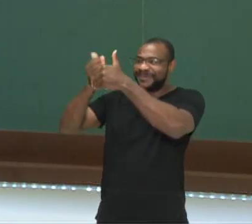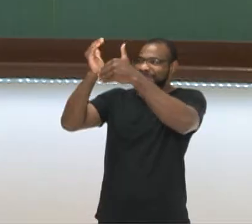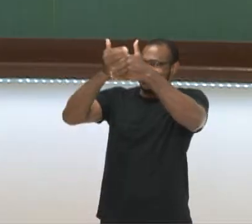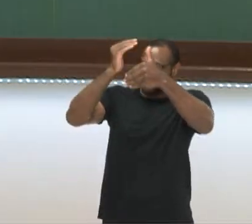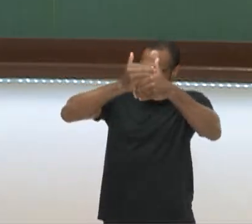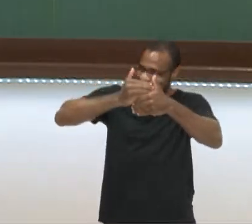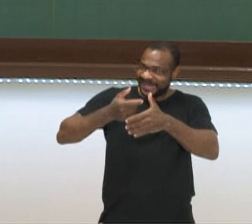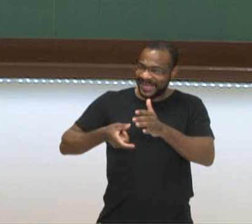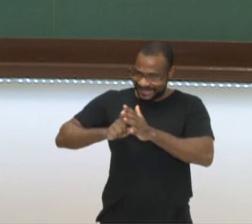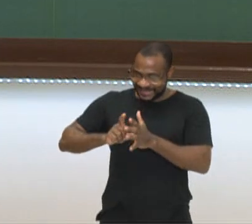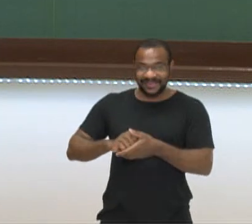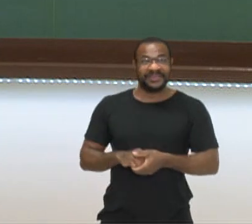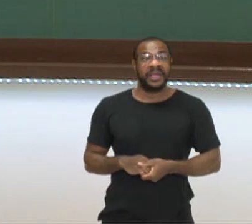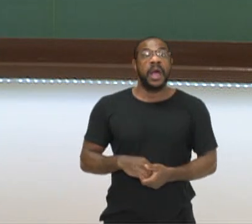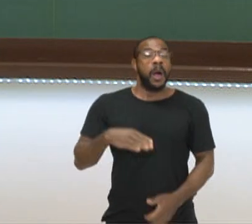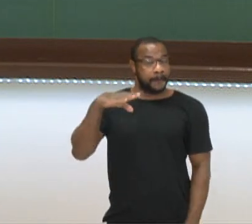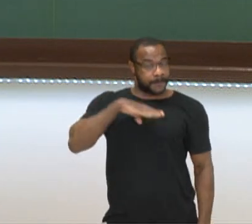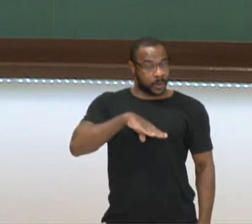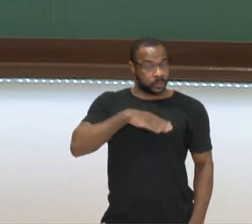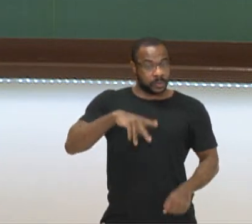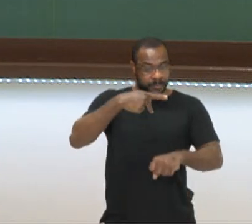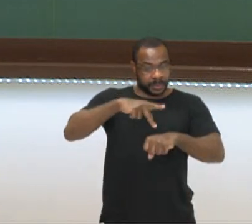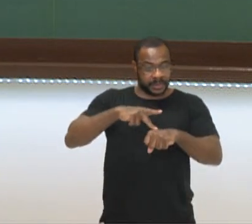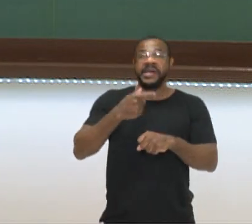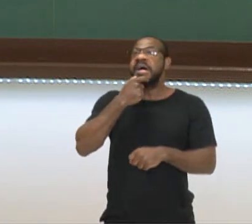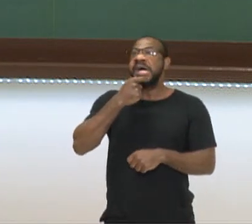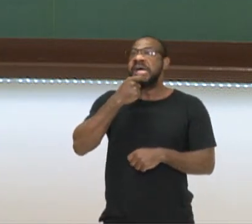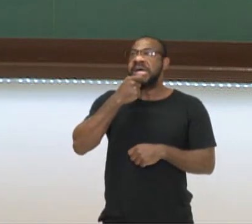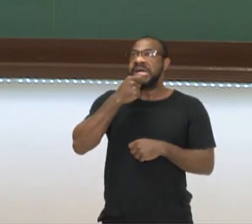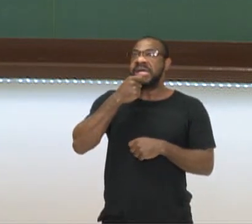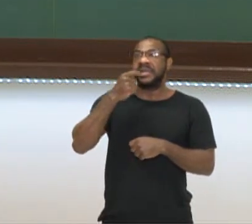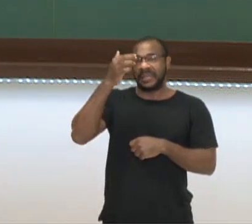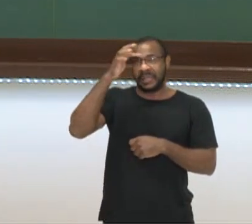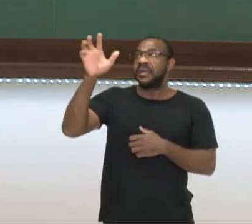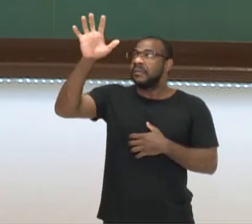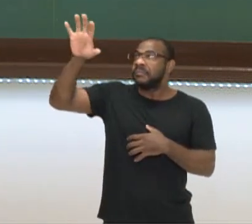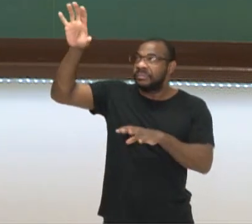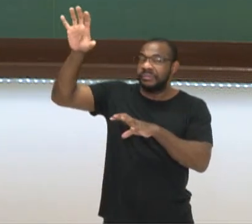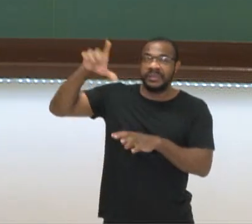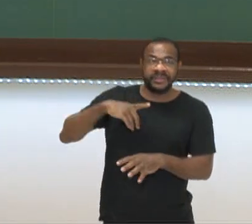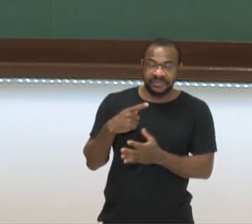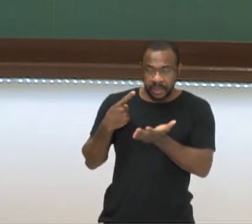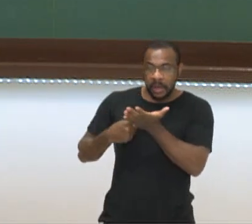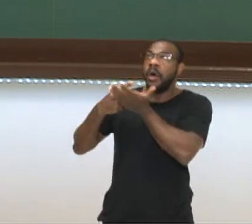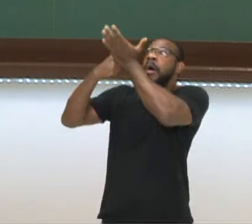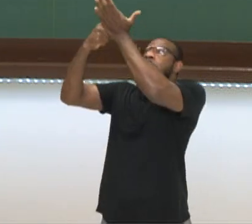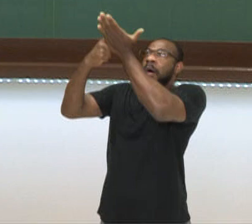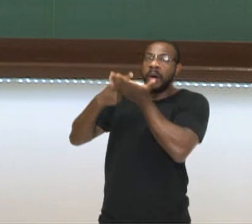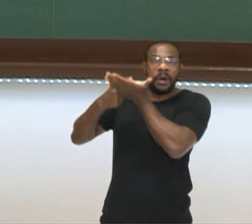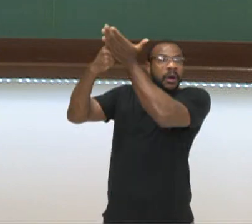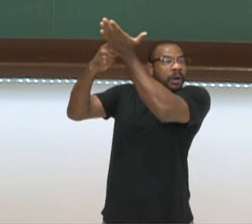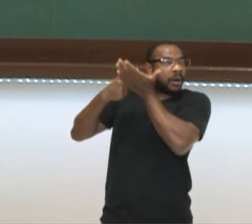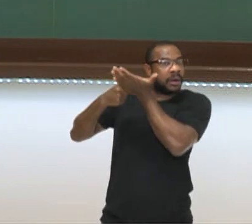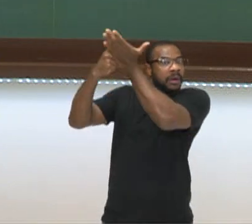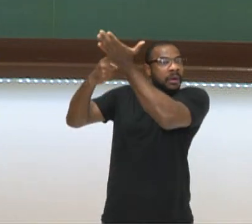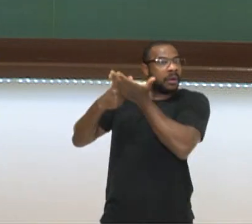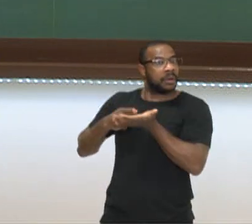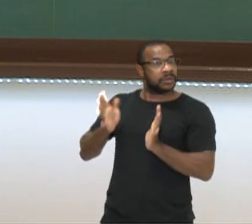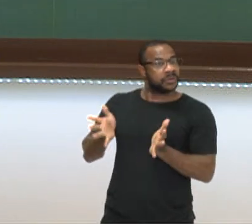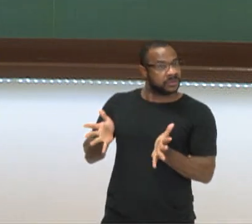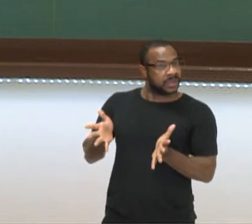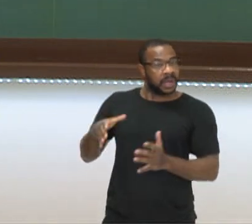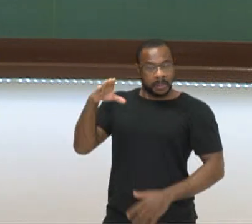1806, Portugal e a Inglaterra já vinham fazendo alguns acordos comerciais. Na